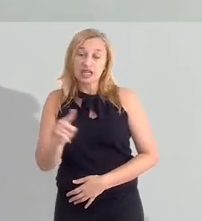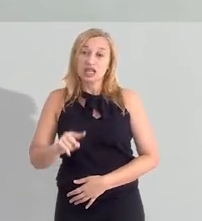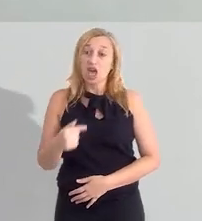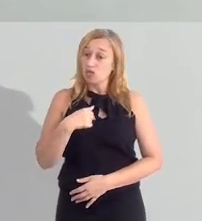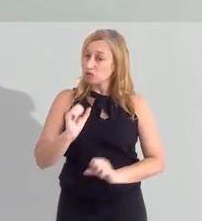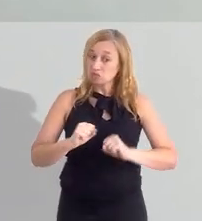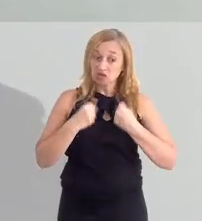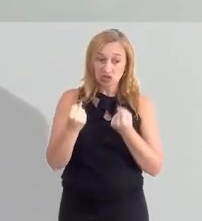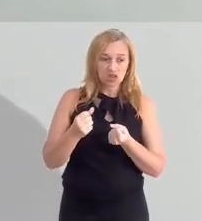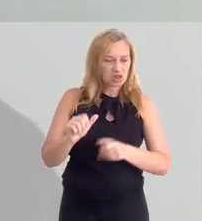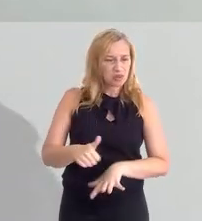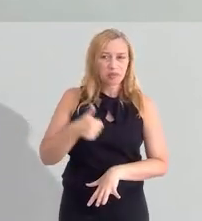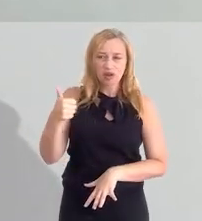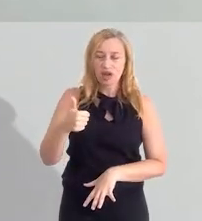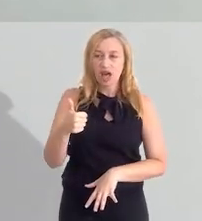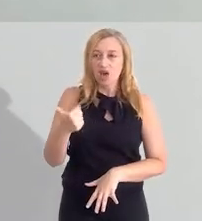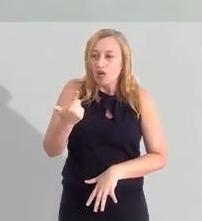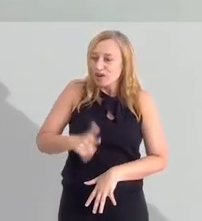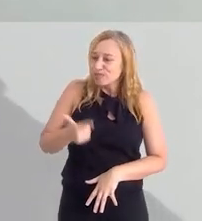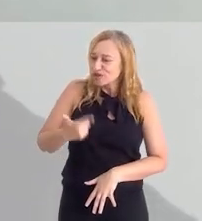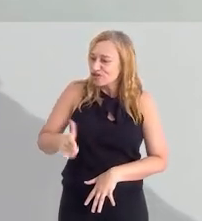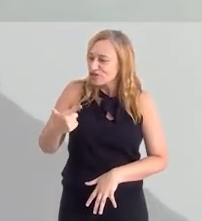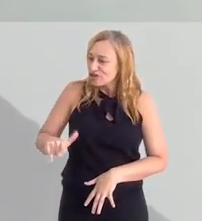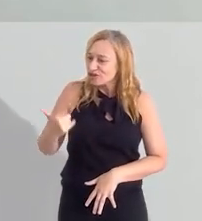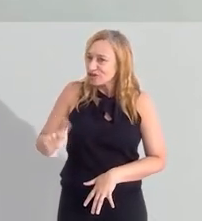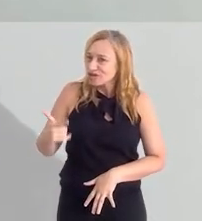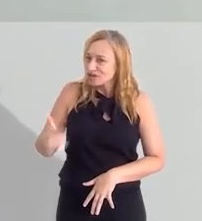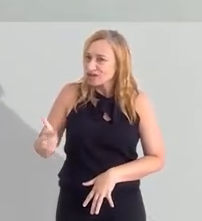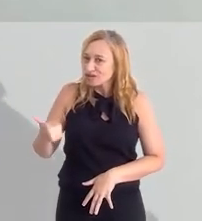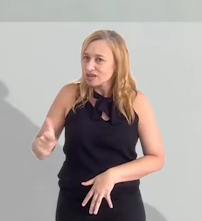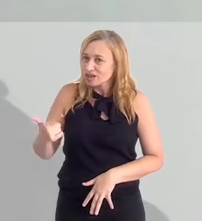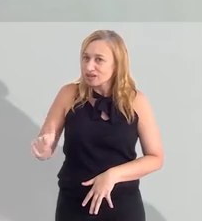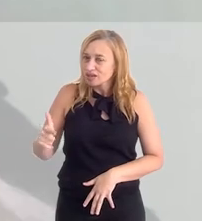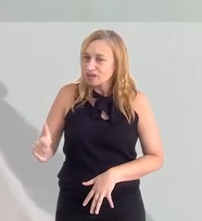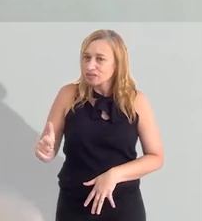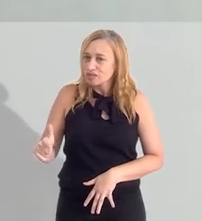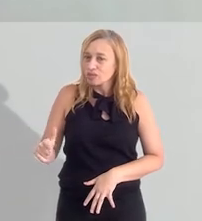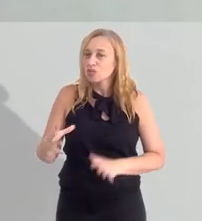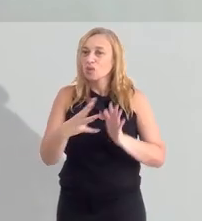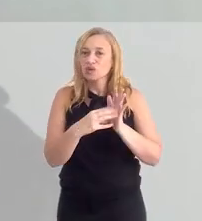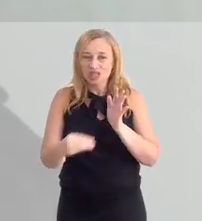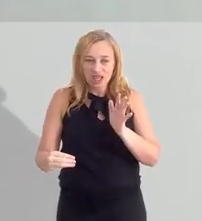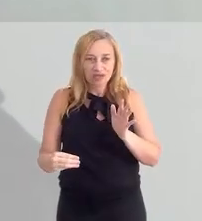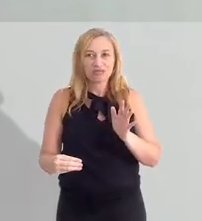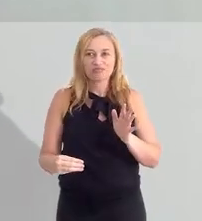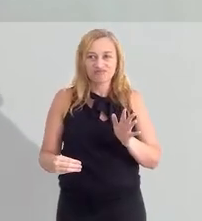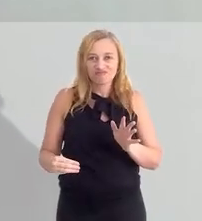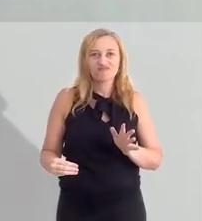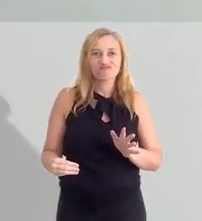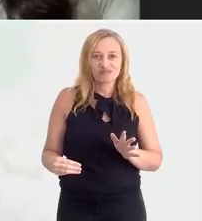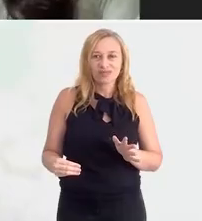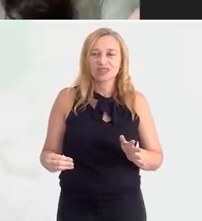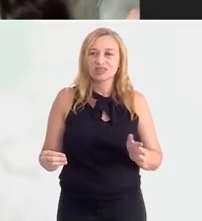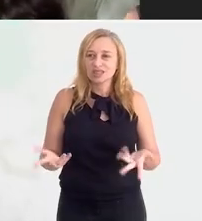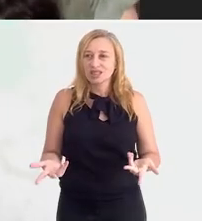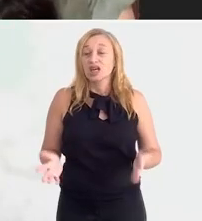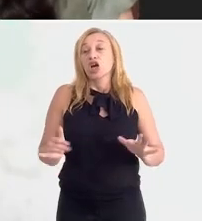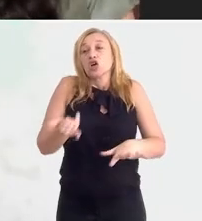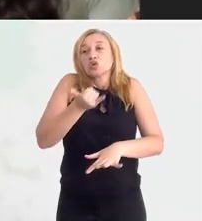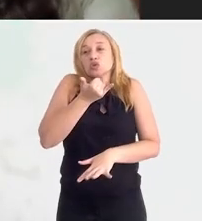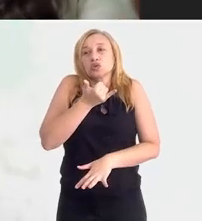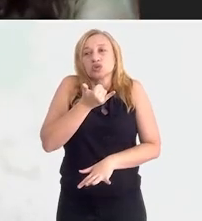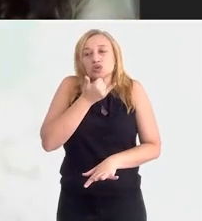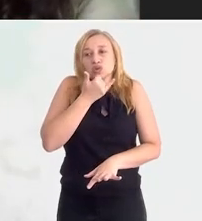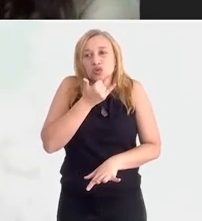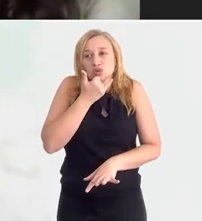não aprimorei o meu talento, eu comecei a repetir as mesmas aberturas e os mesmos modelos de jogo que eu seguia. Olha, João,